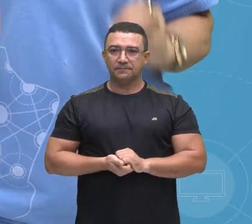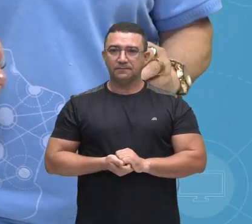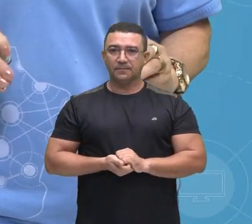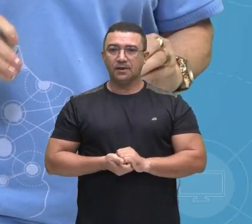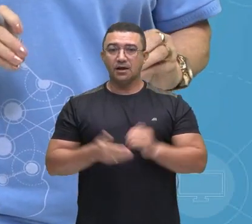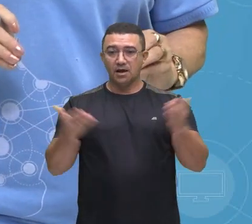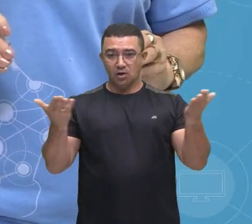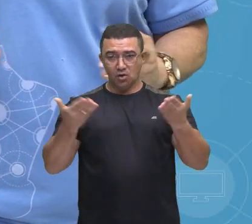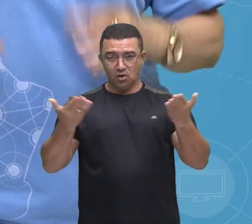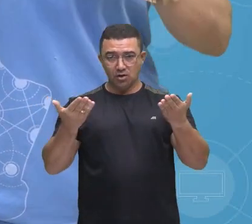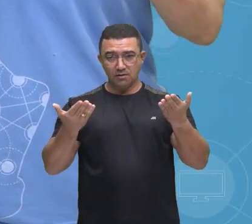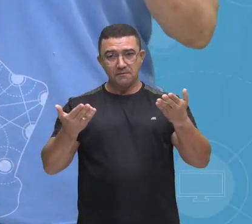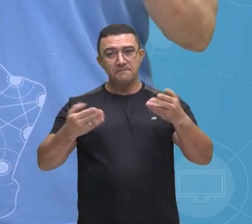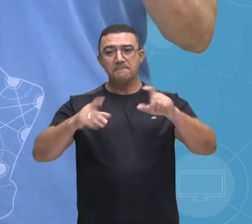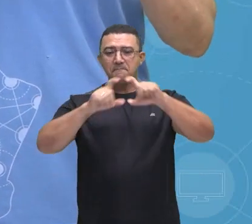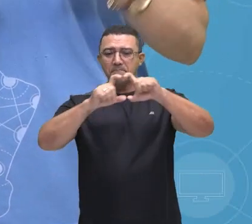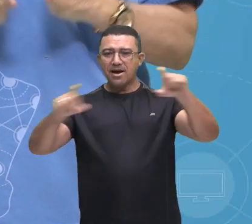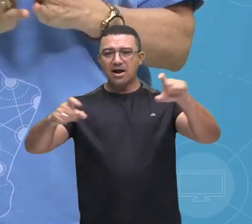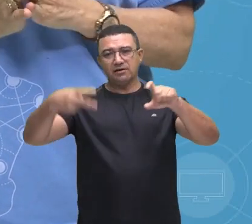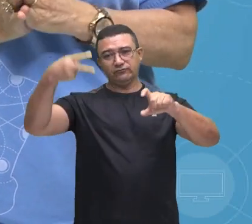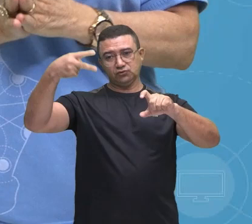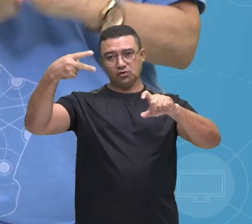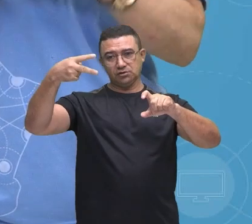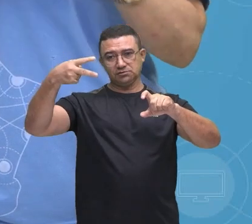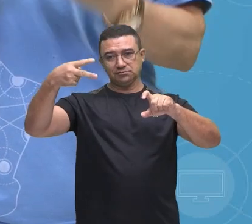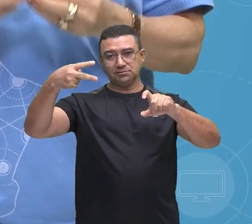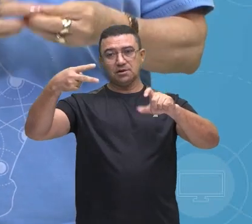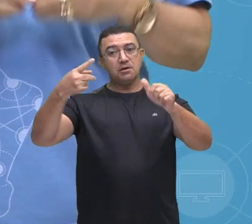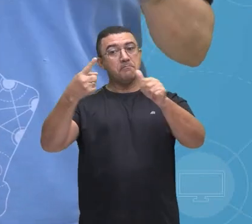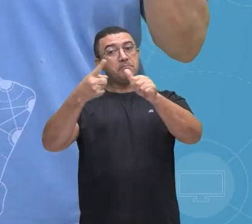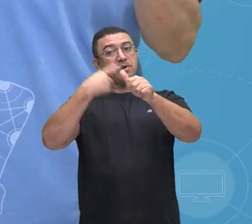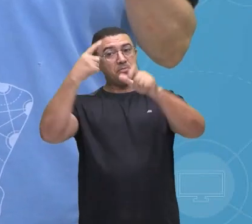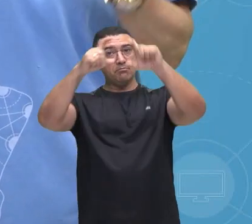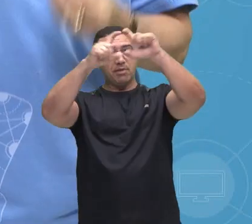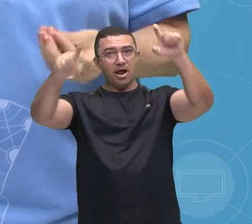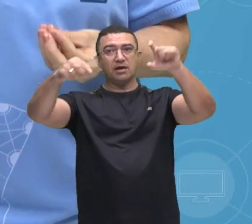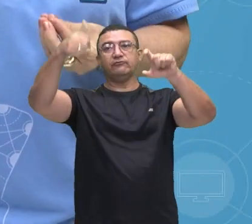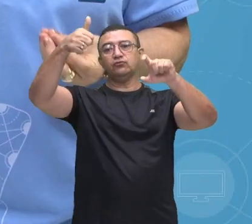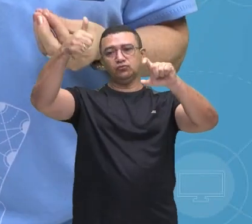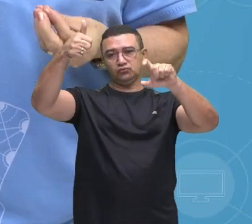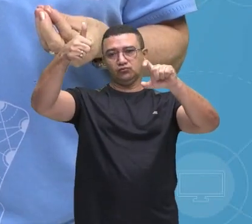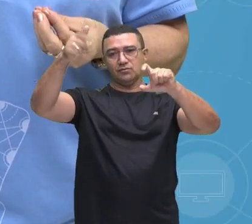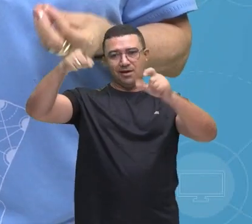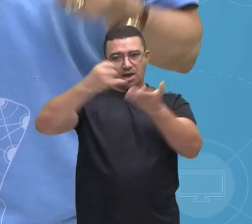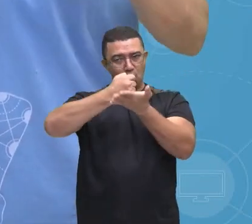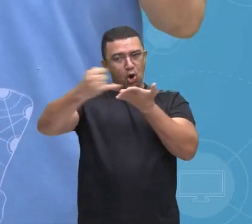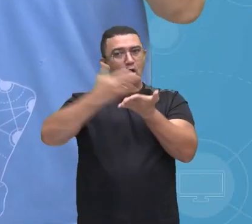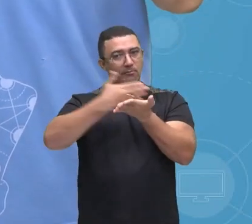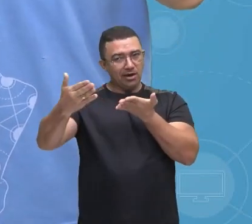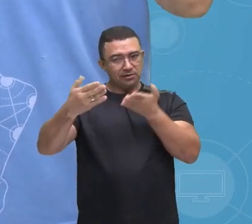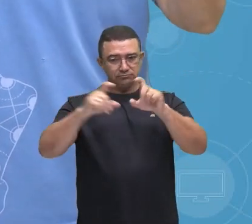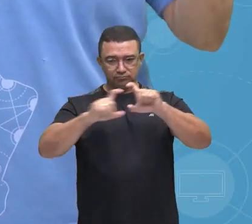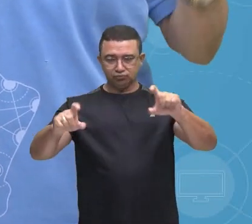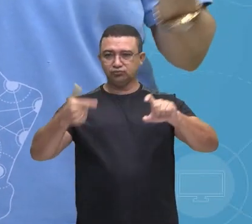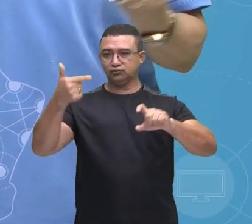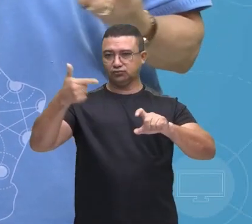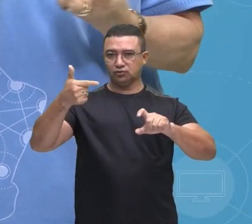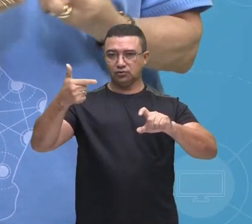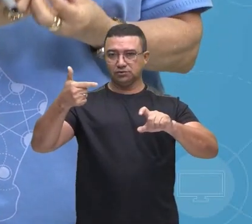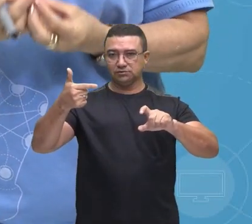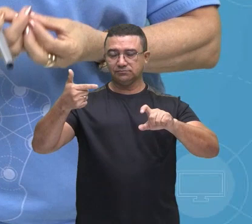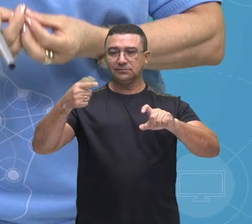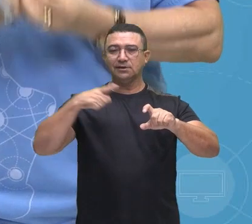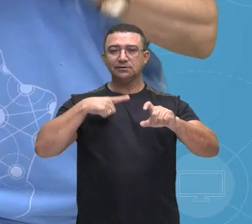o segundo parágrafo de um texto. Lembra que eu disse que o parágrafo, né, esse elemento textual, né, com uma unidade